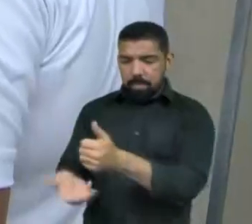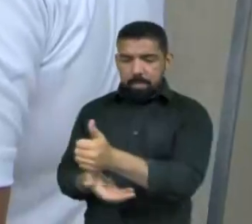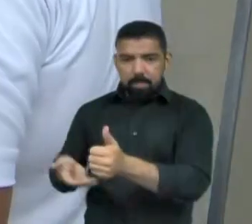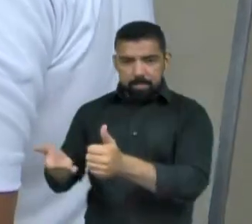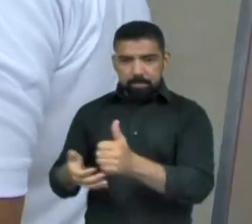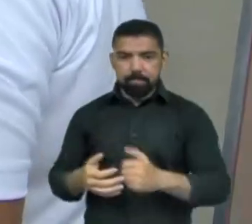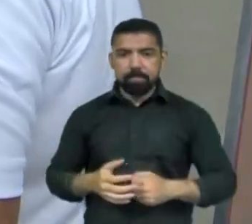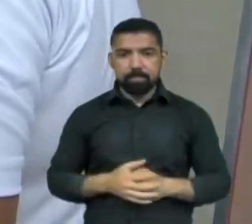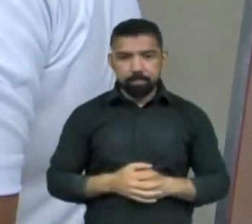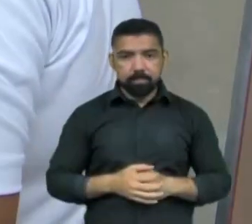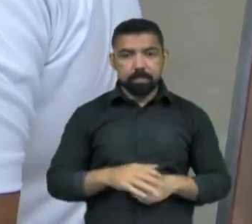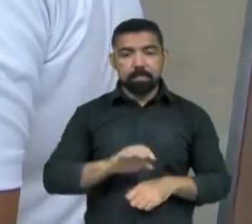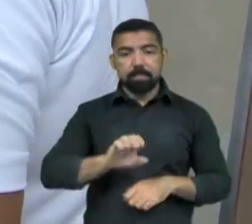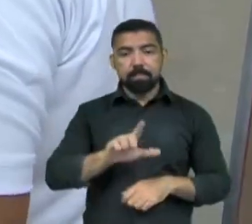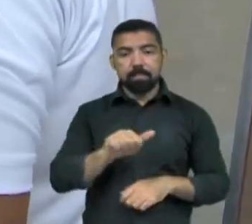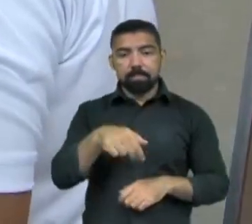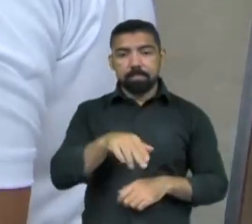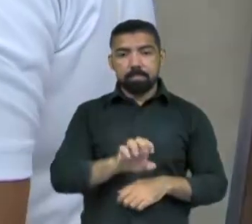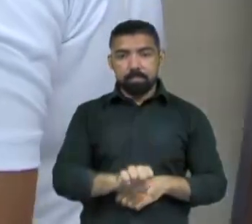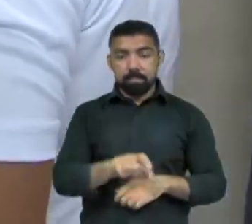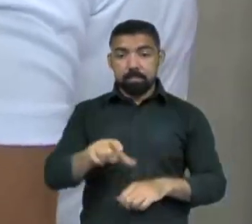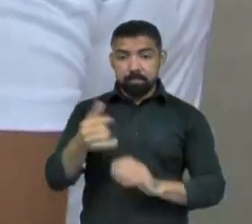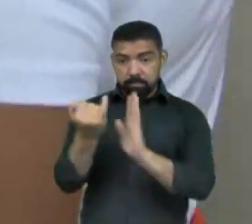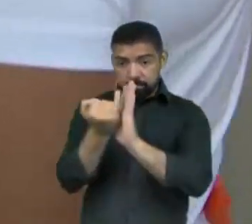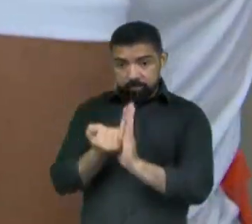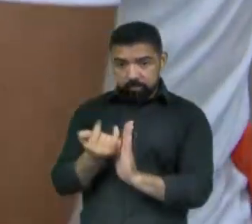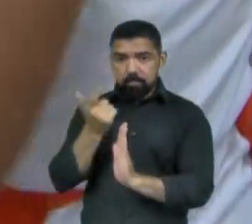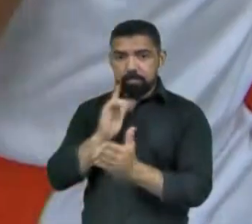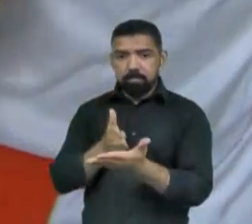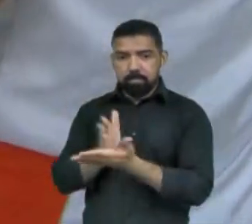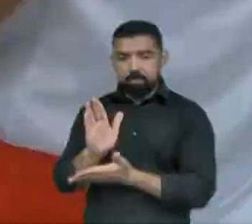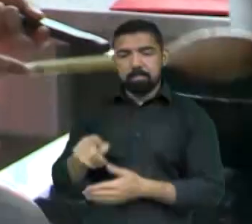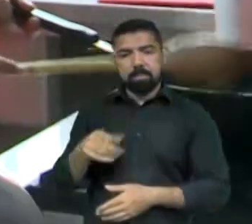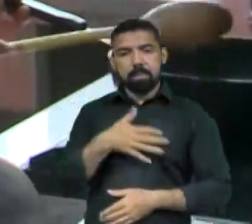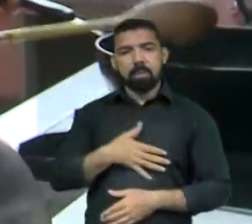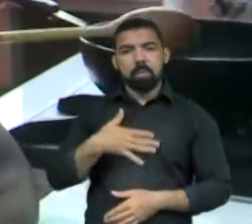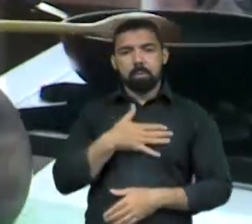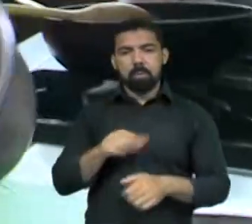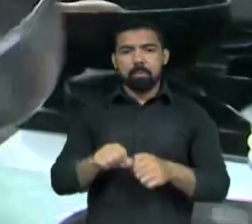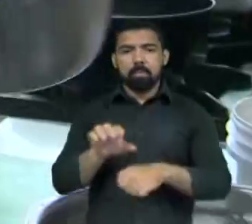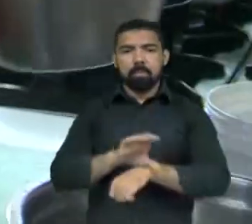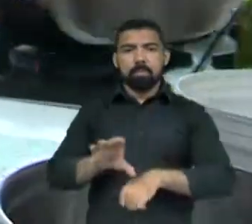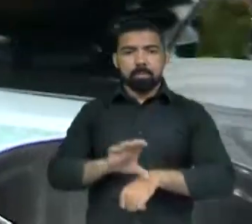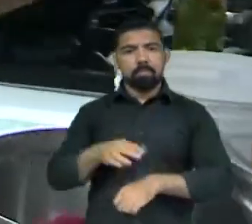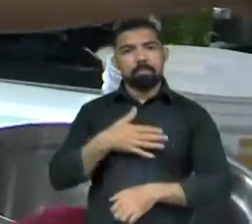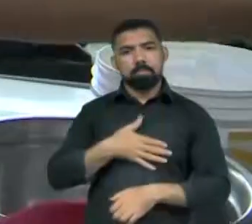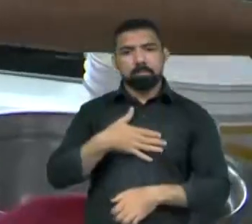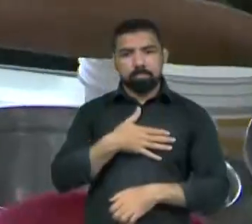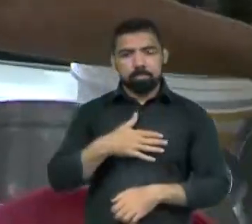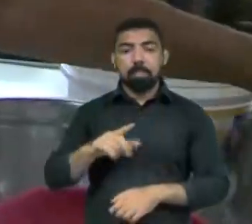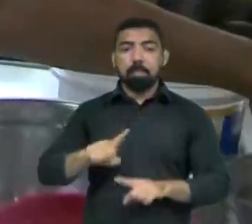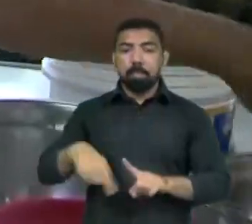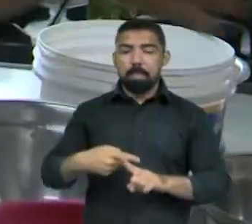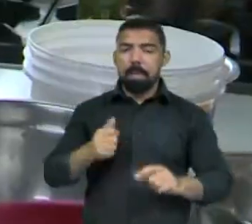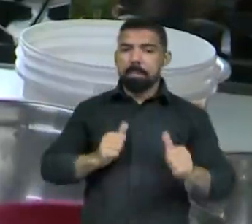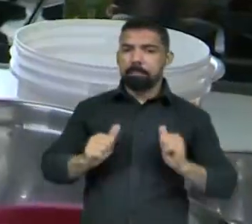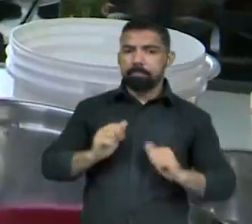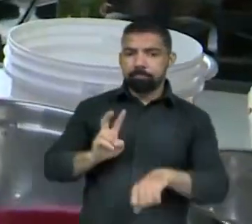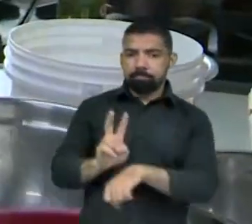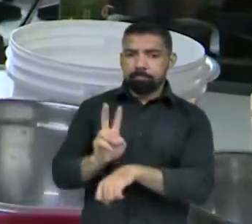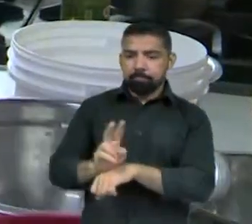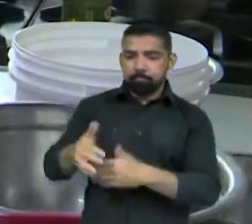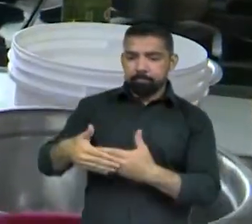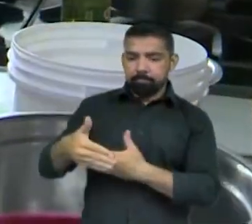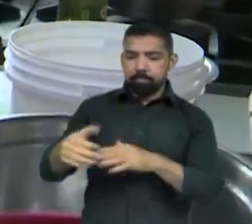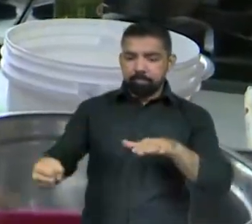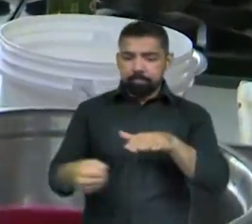Elane se inscreveu e foi aprovada para este núcleo. Se diz satisfeita com o curso, além de ter uma grande expectativa para a inserção